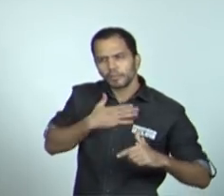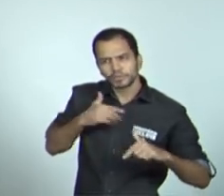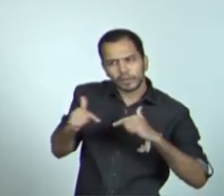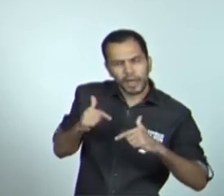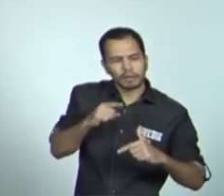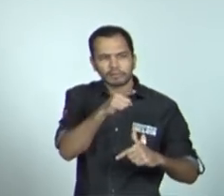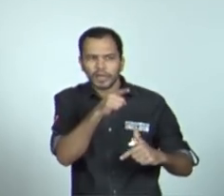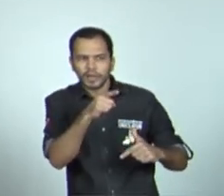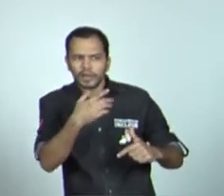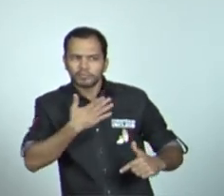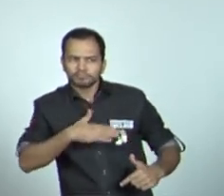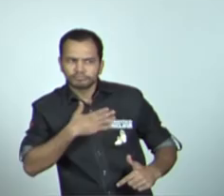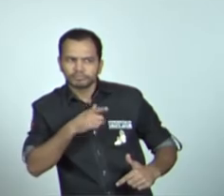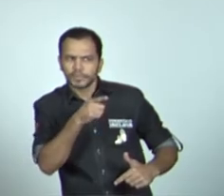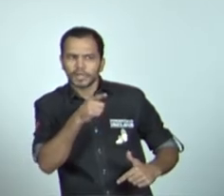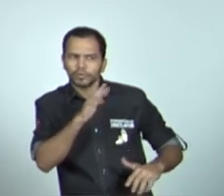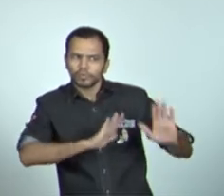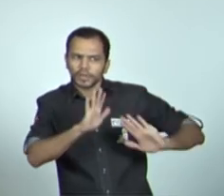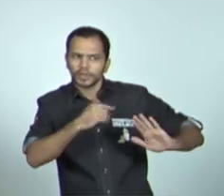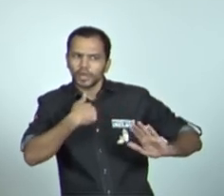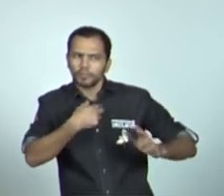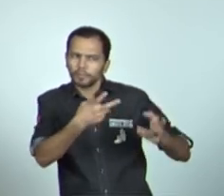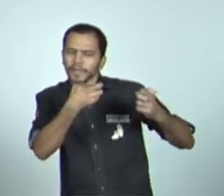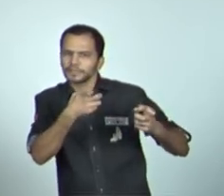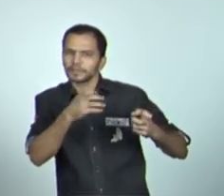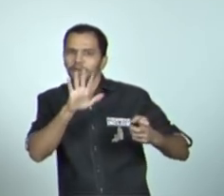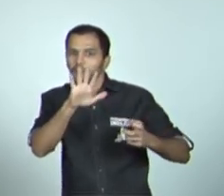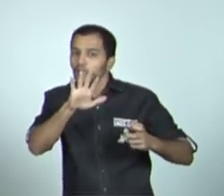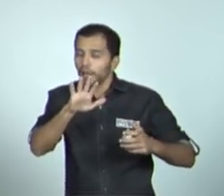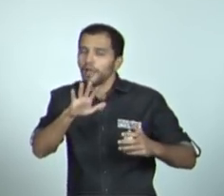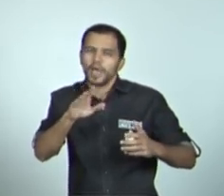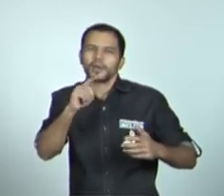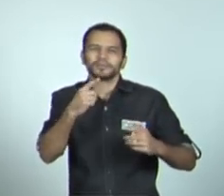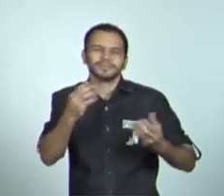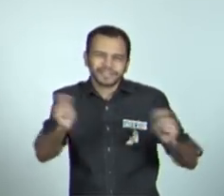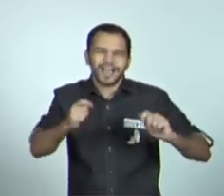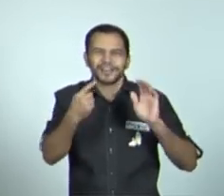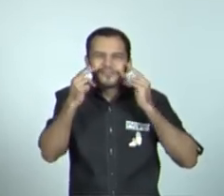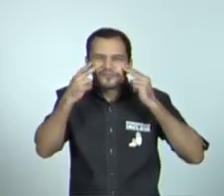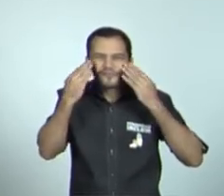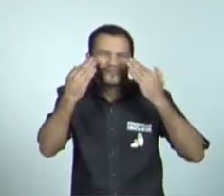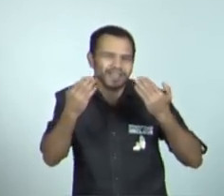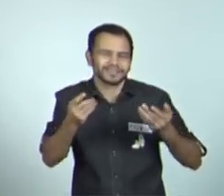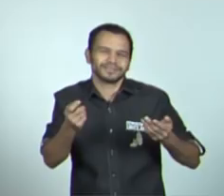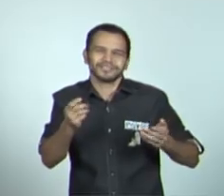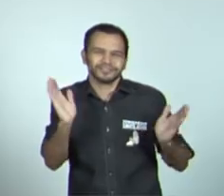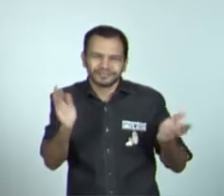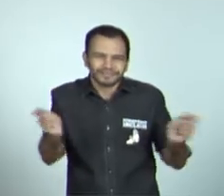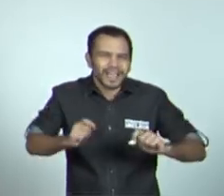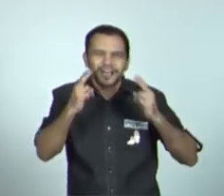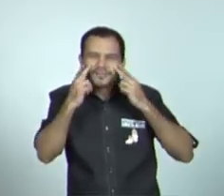bença a minha tranquilidade uma ameaça minha saúde só que essas ameaças explícitas você mais ou menos já sabe como